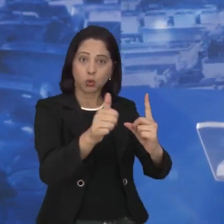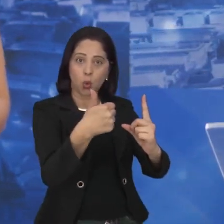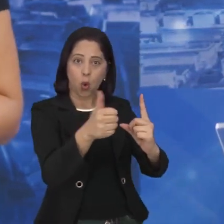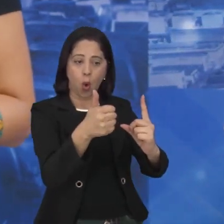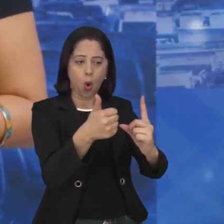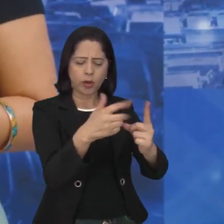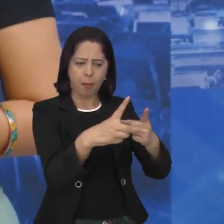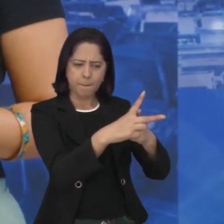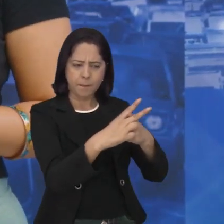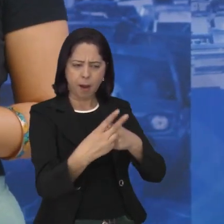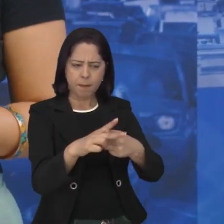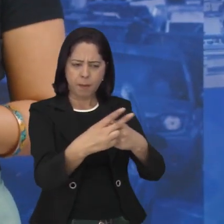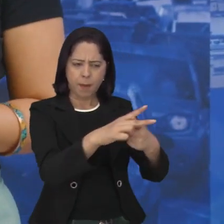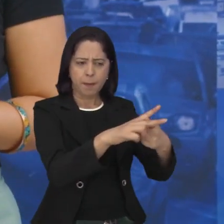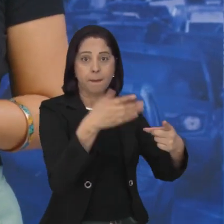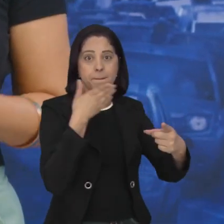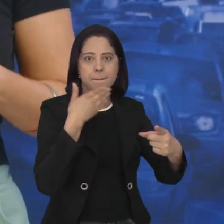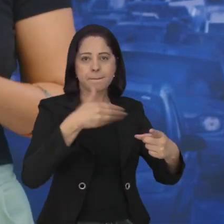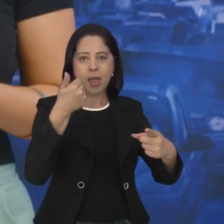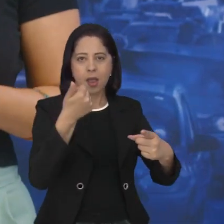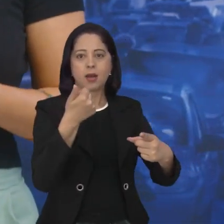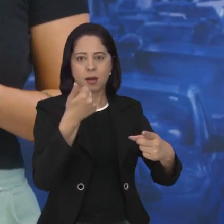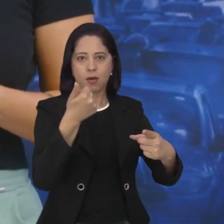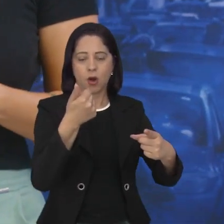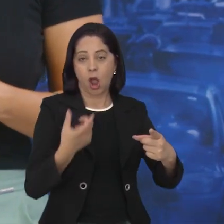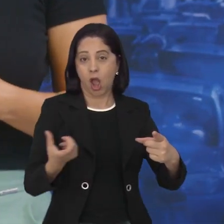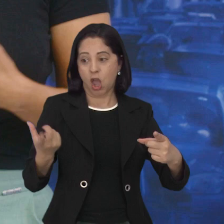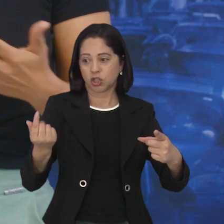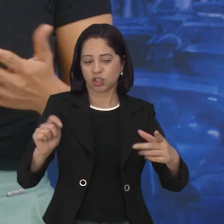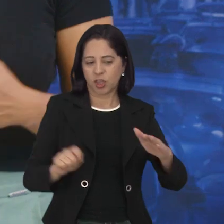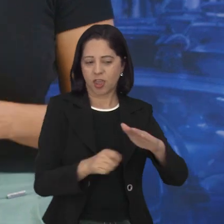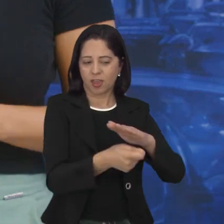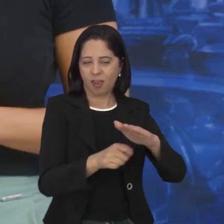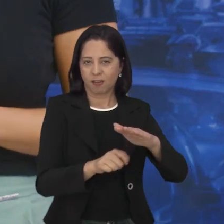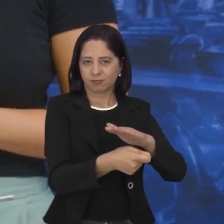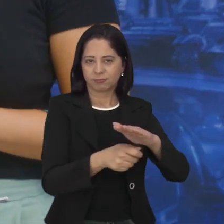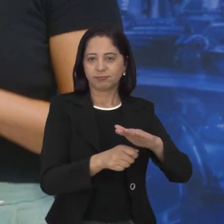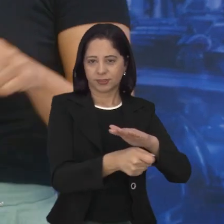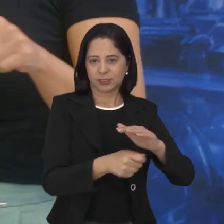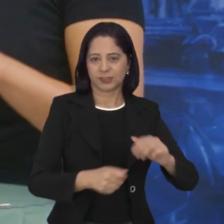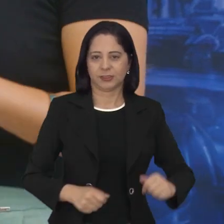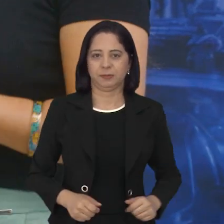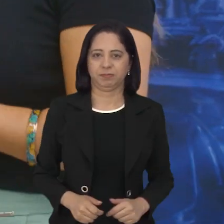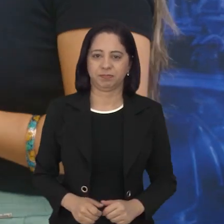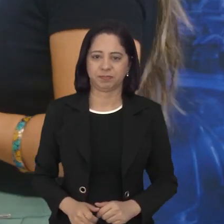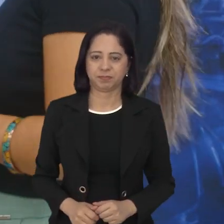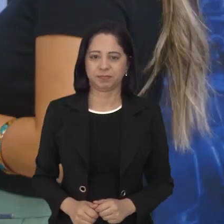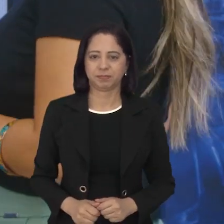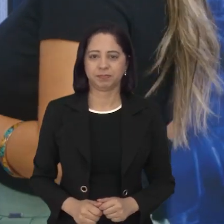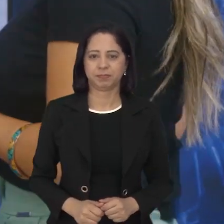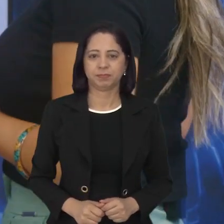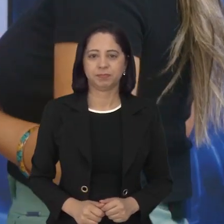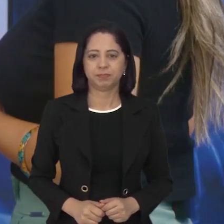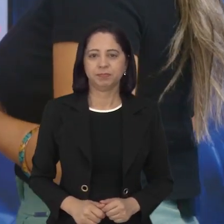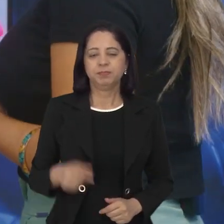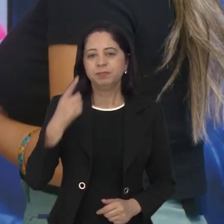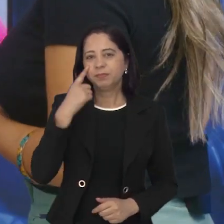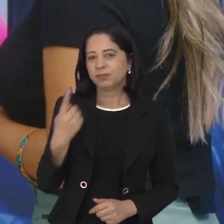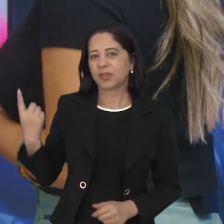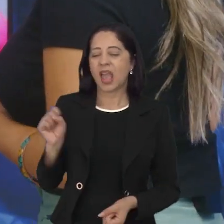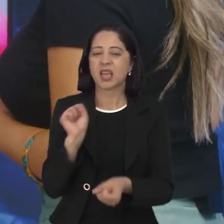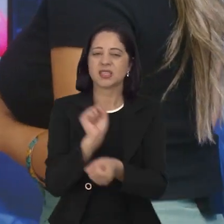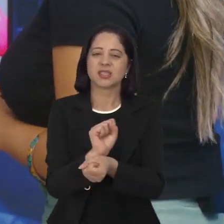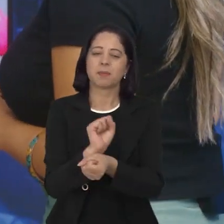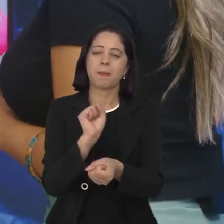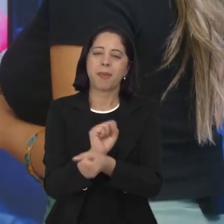melhorar a qualidade dos espaços e reverter a verba pública para outras melhorias aqui no município esperar